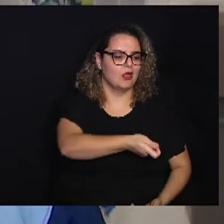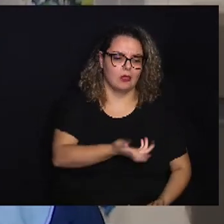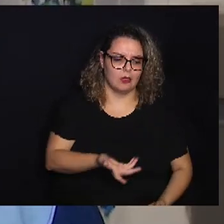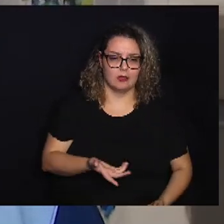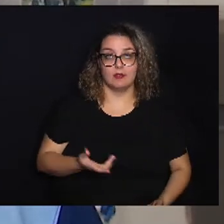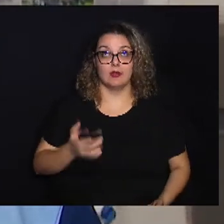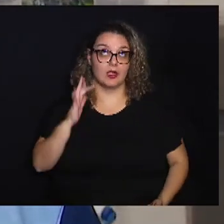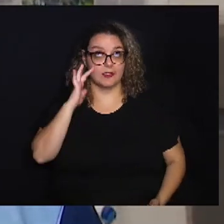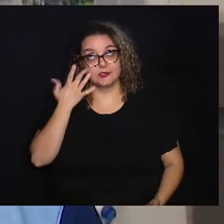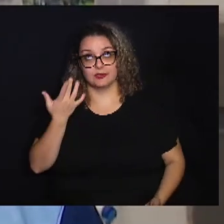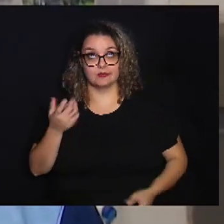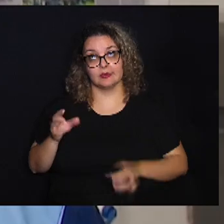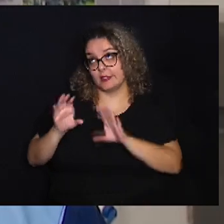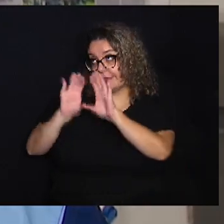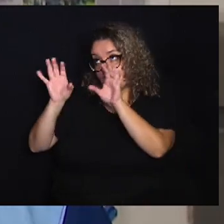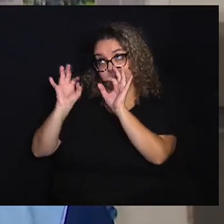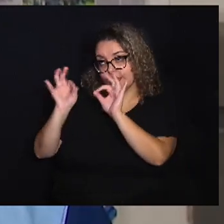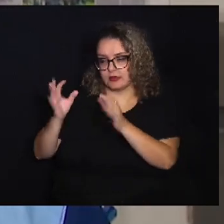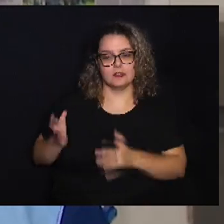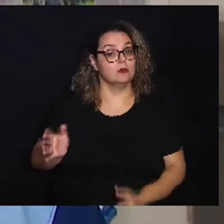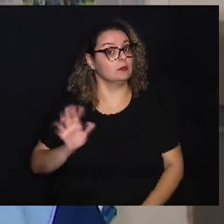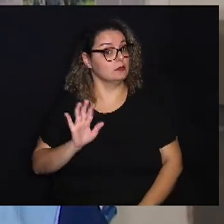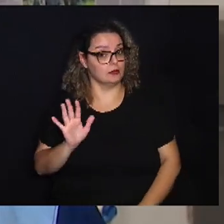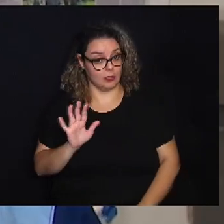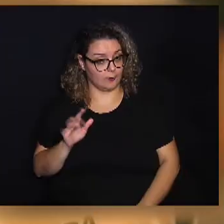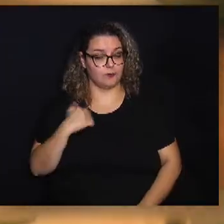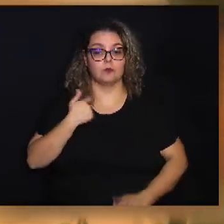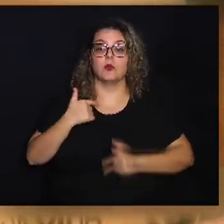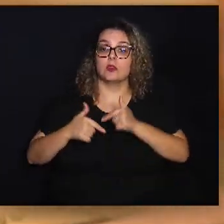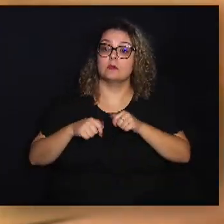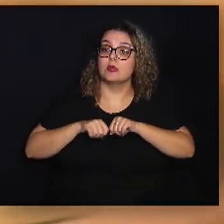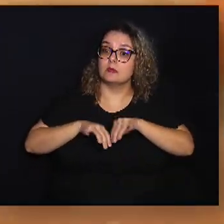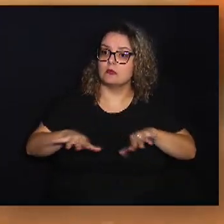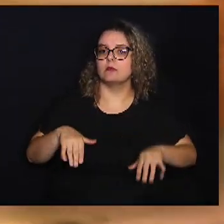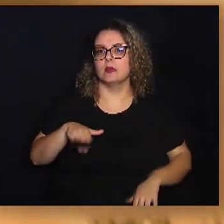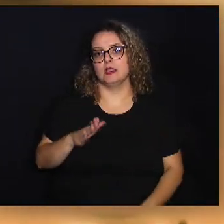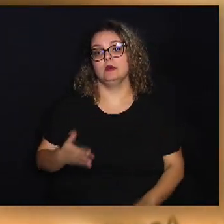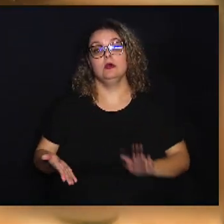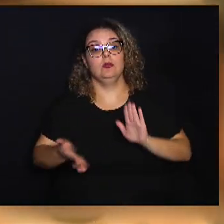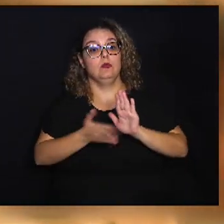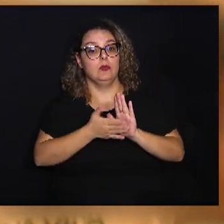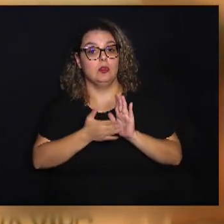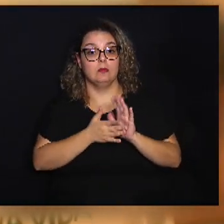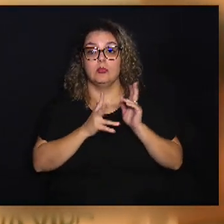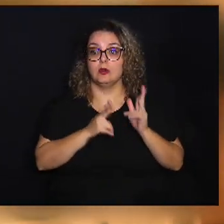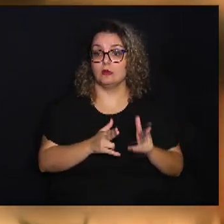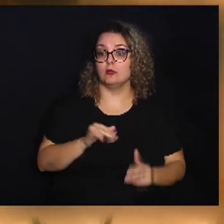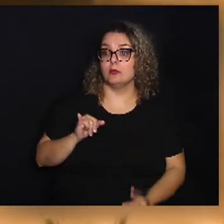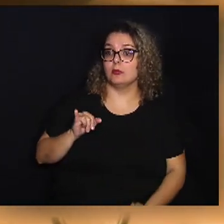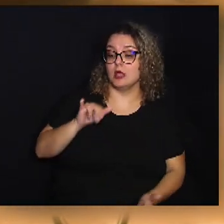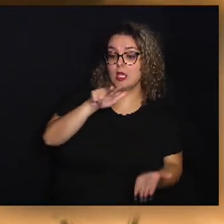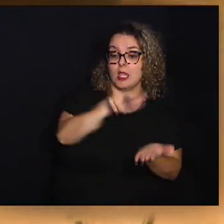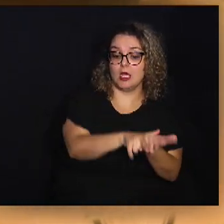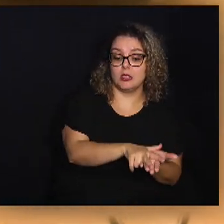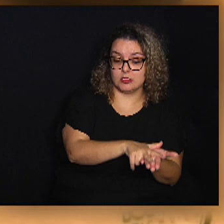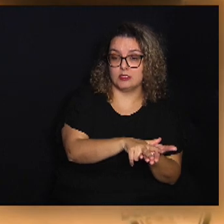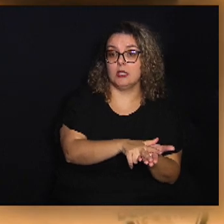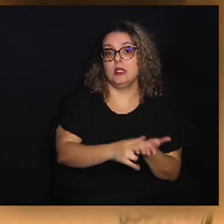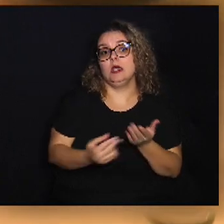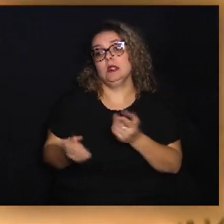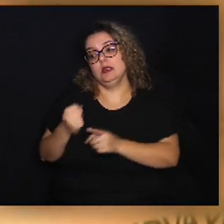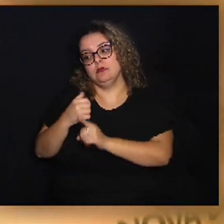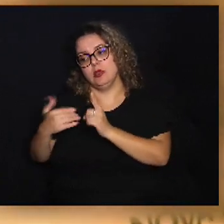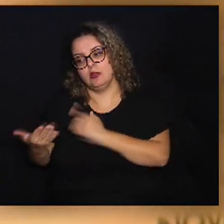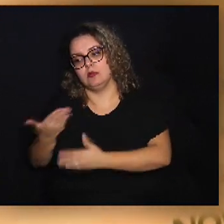céu. O nosso trabalho ele é muito mais abrangente. Propostas como internação e ressocialização